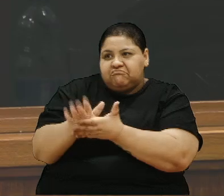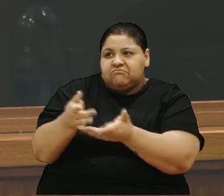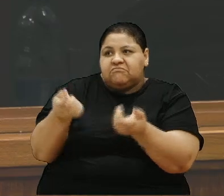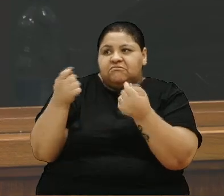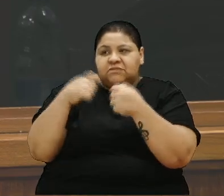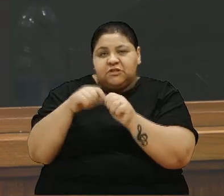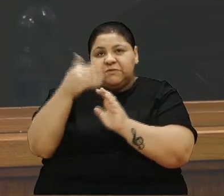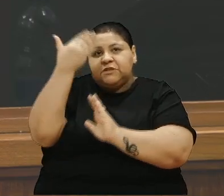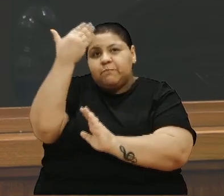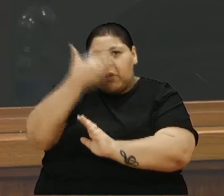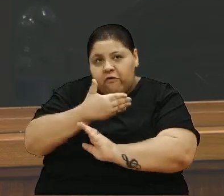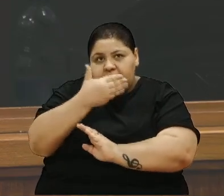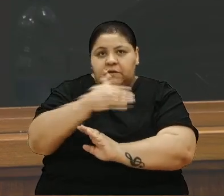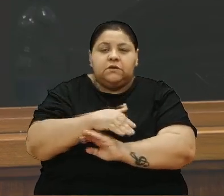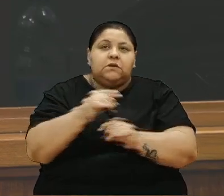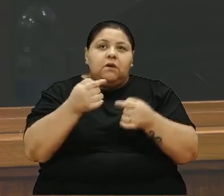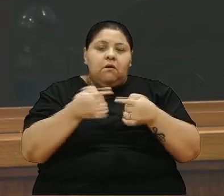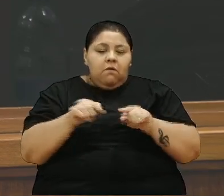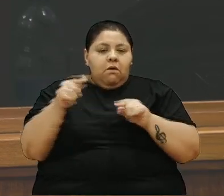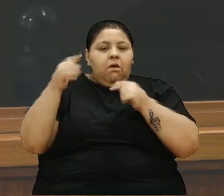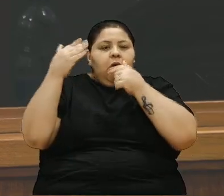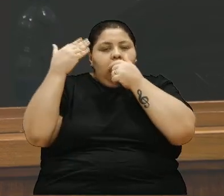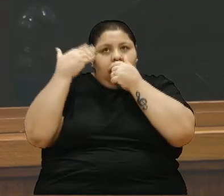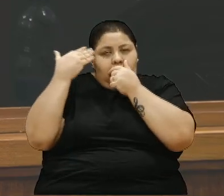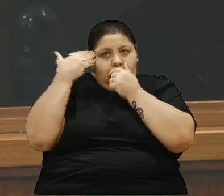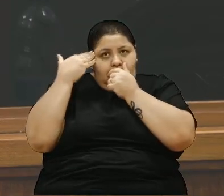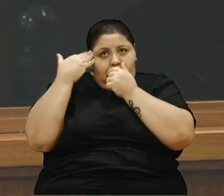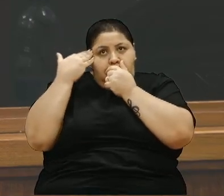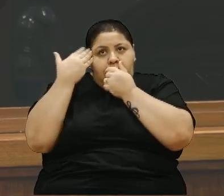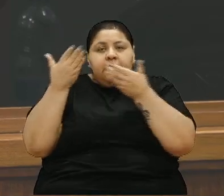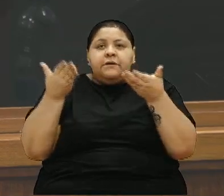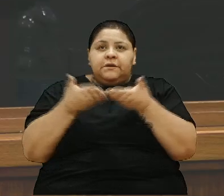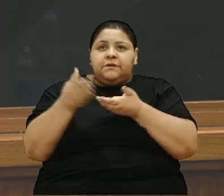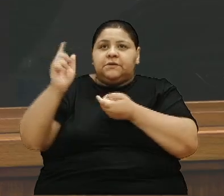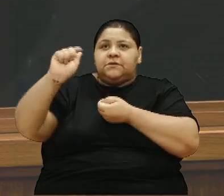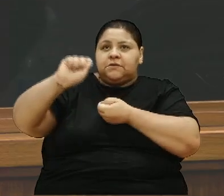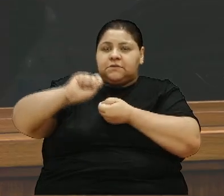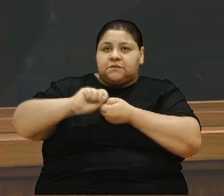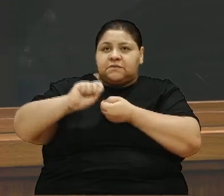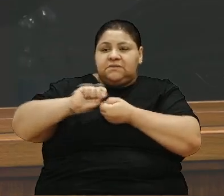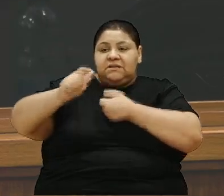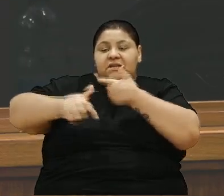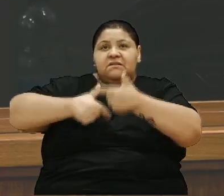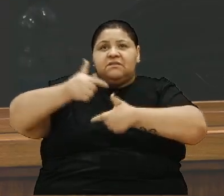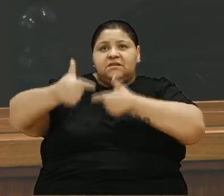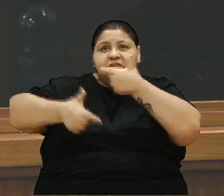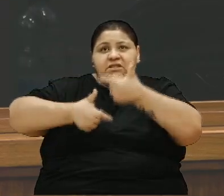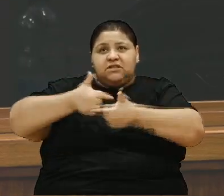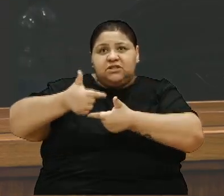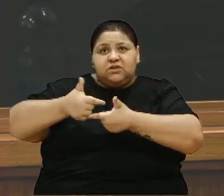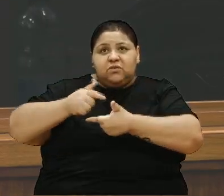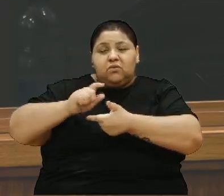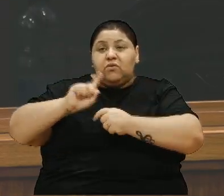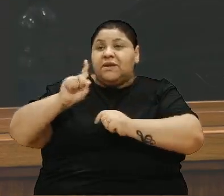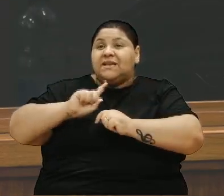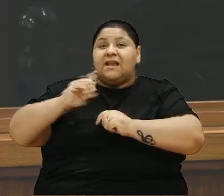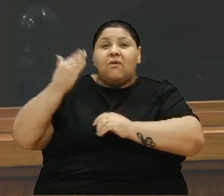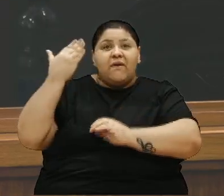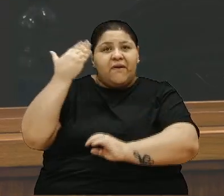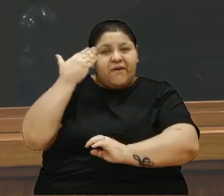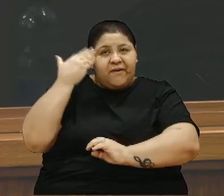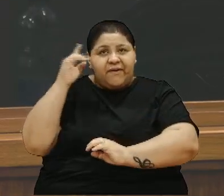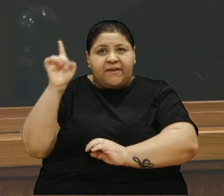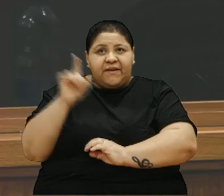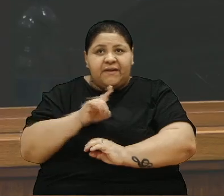de provas. Mas a gente sabe que está sendo feita essa força-tarefa, o que não se sabe é